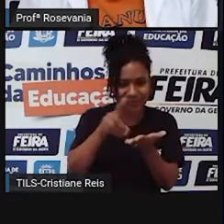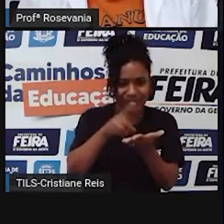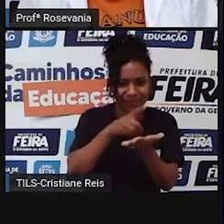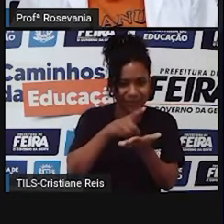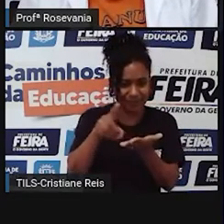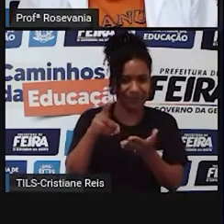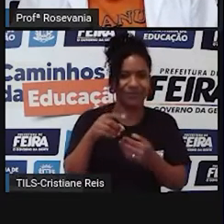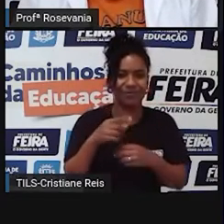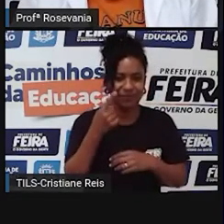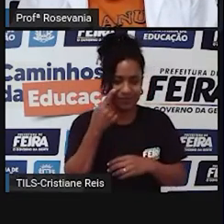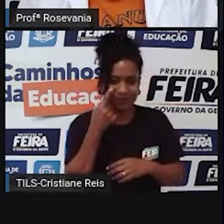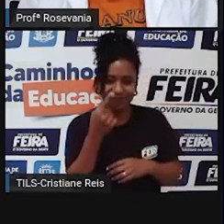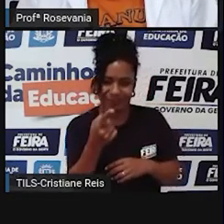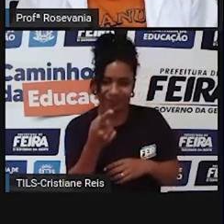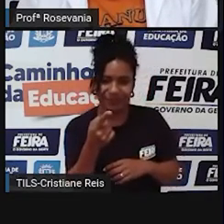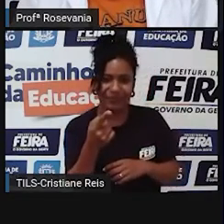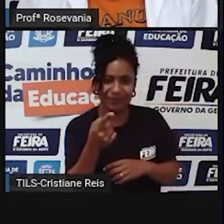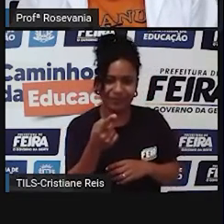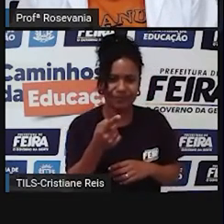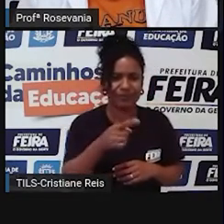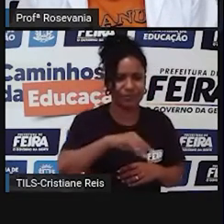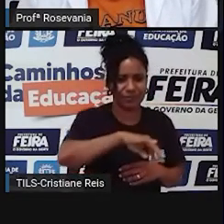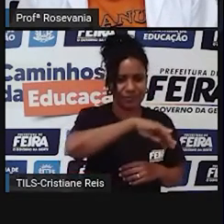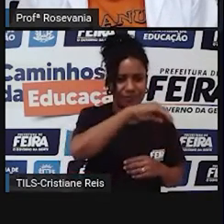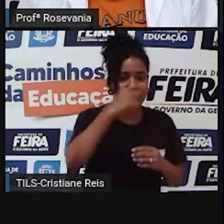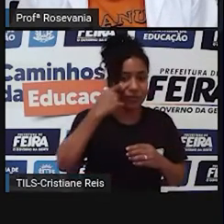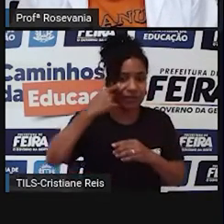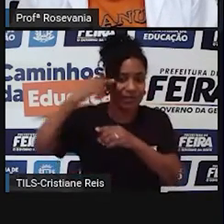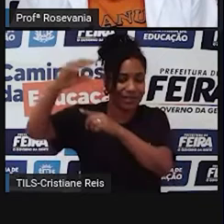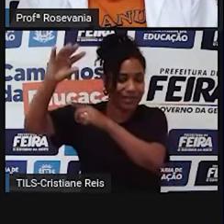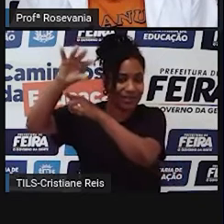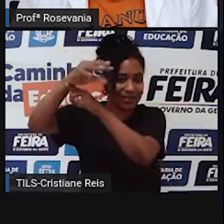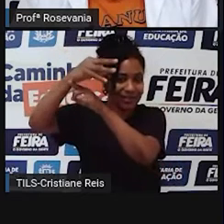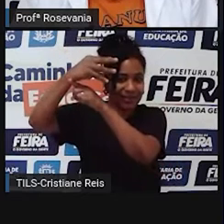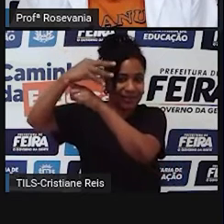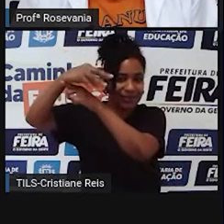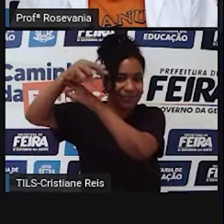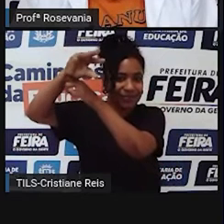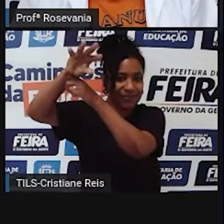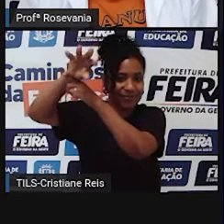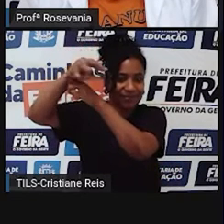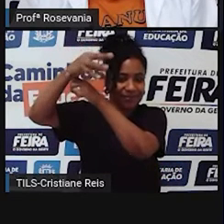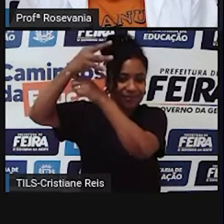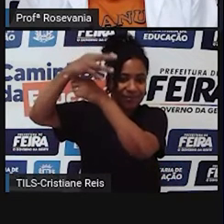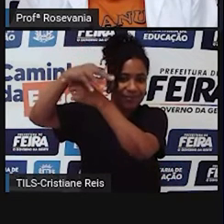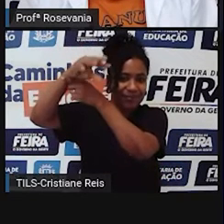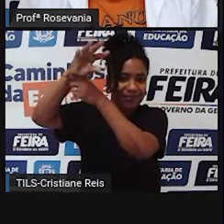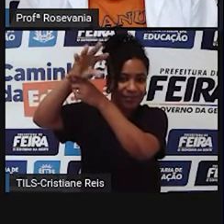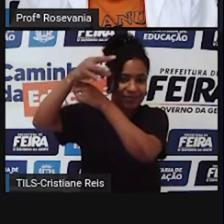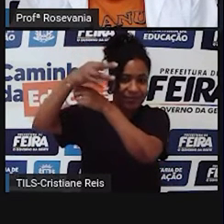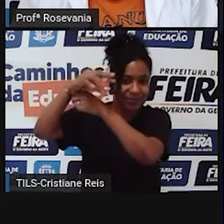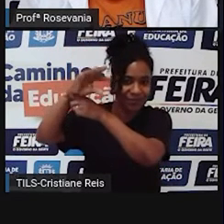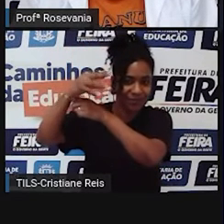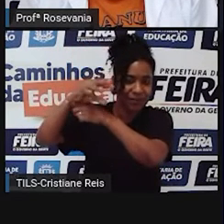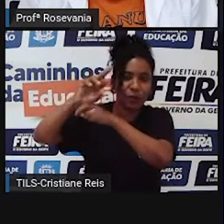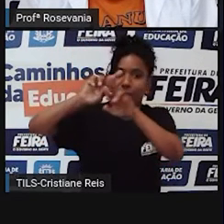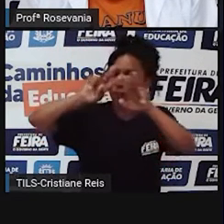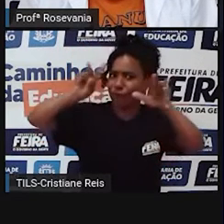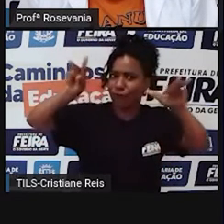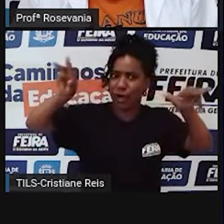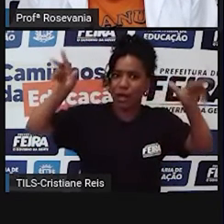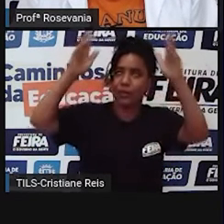entender nessa aqui, olha aqui os satélites, né, eles, né, orbitando. É claro que hoje nós temos